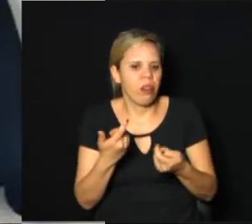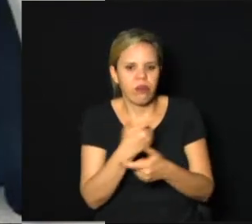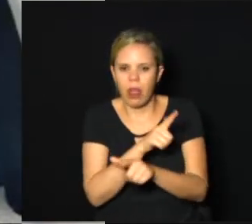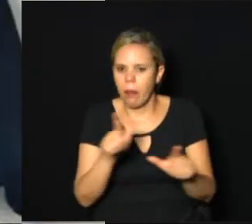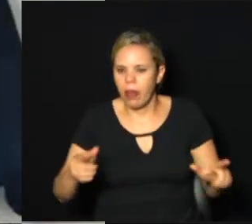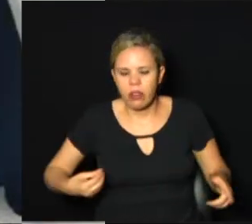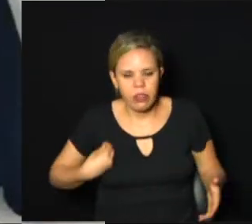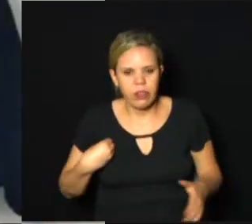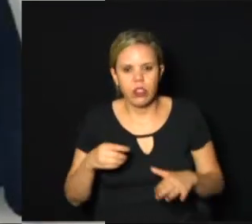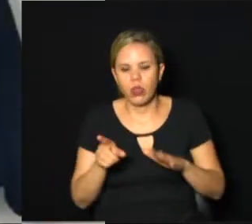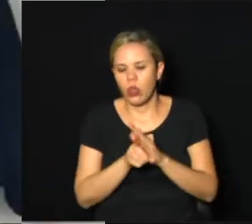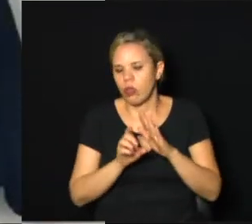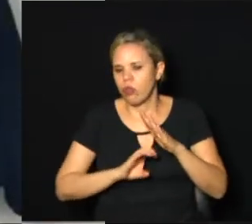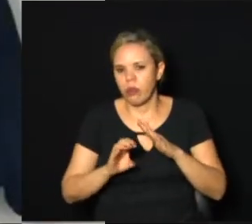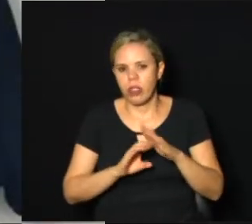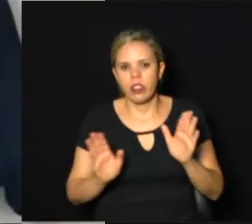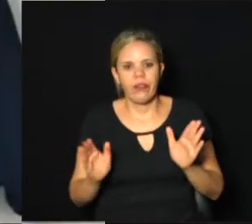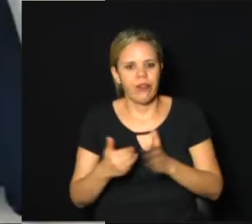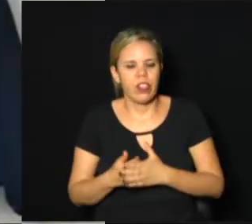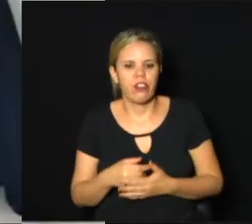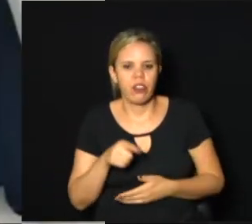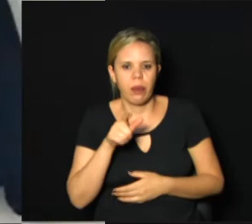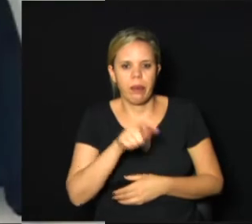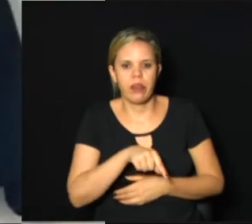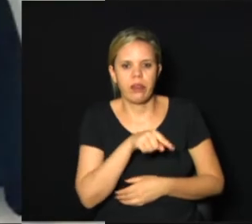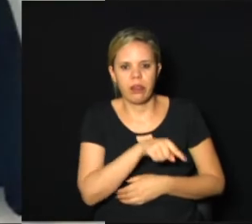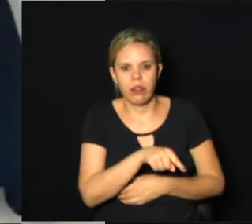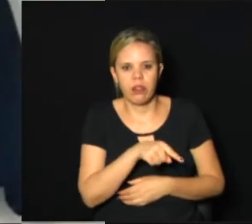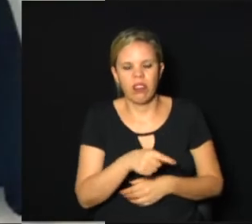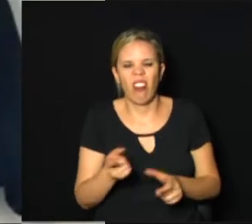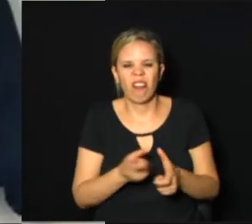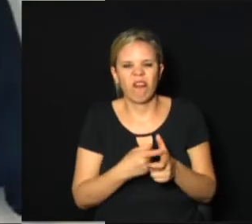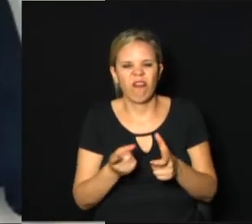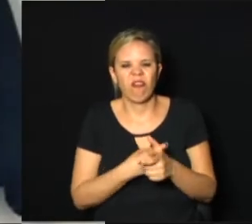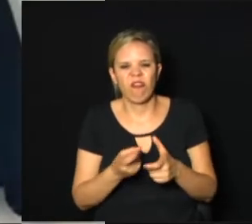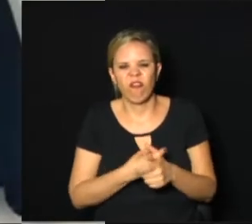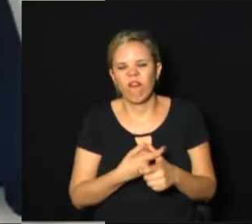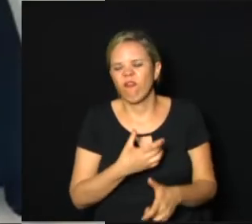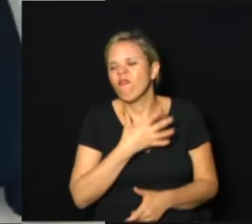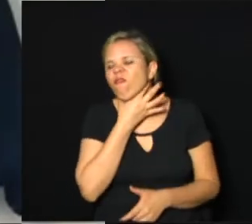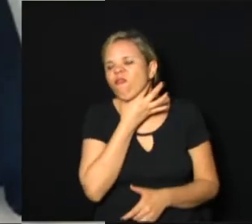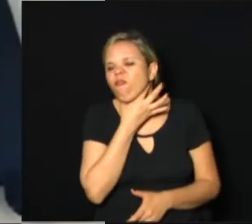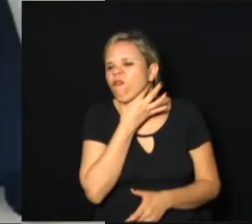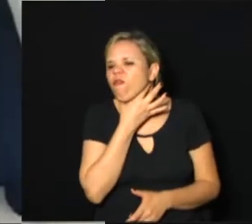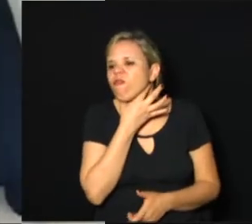mais. O empresário que fechou a empresa provavelmente está endividado, está